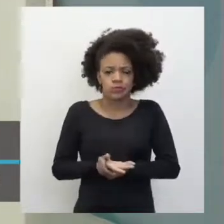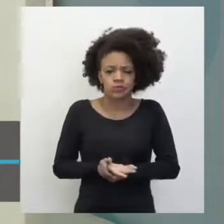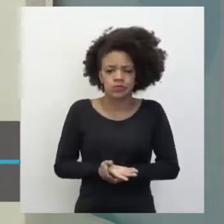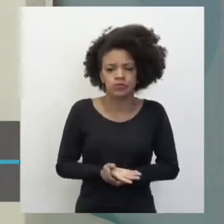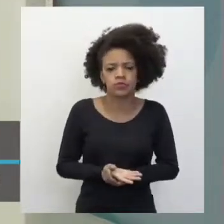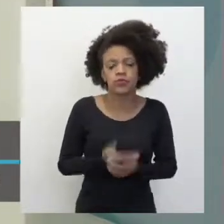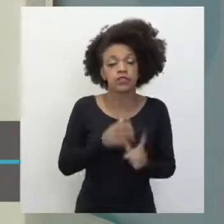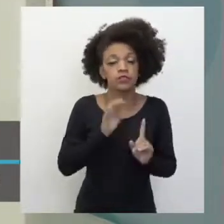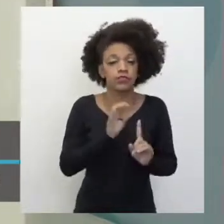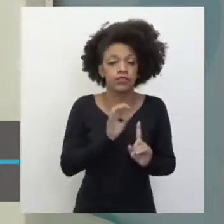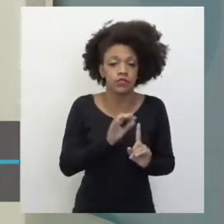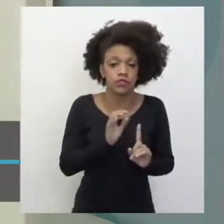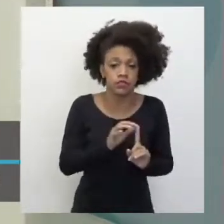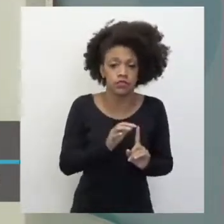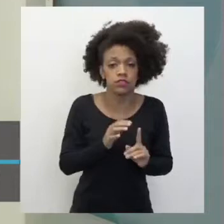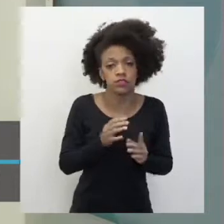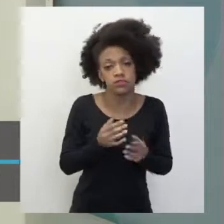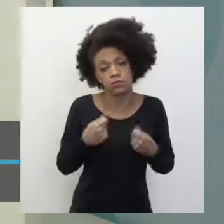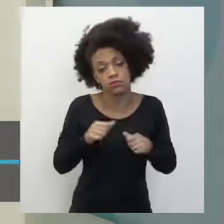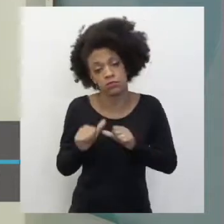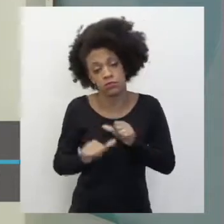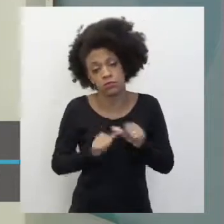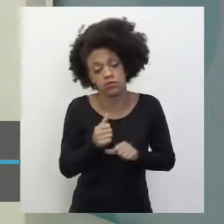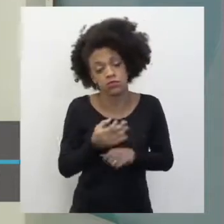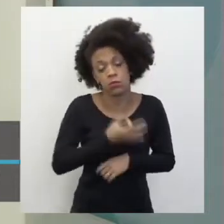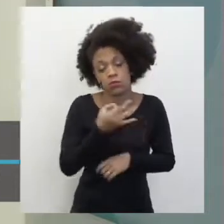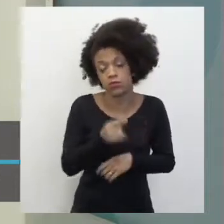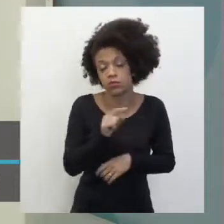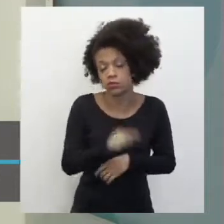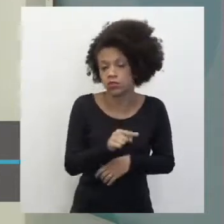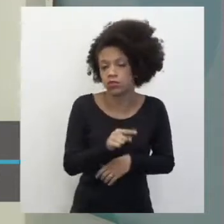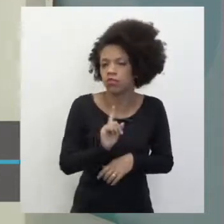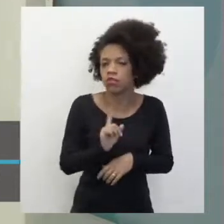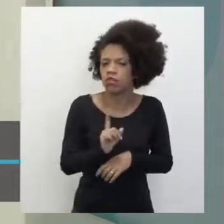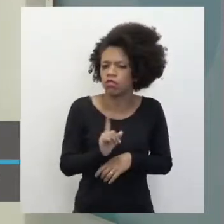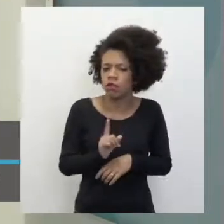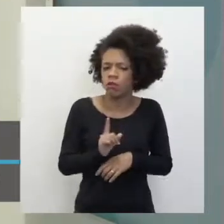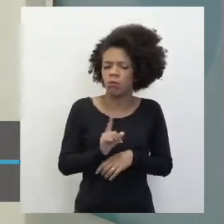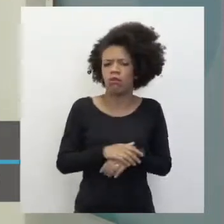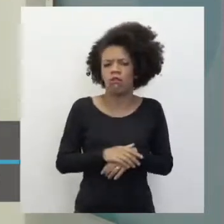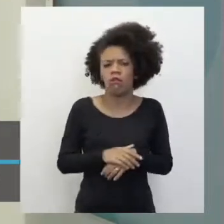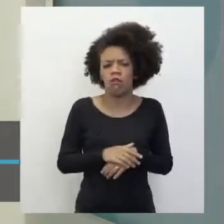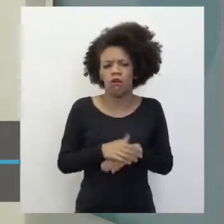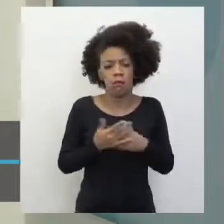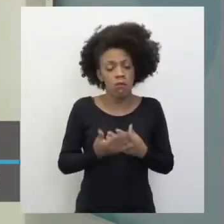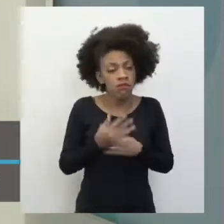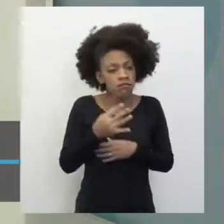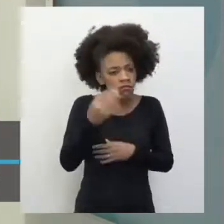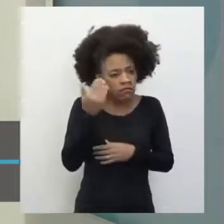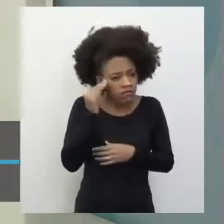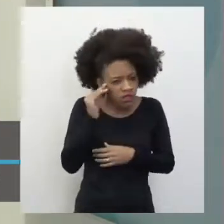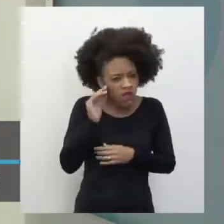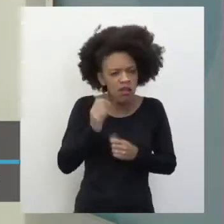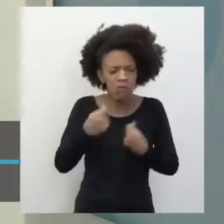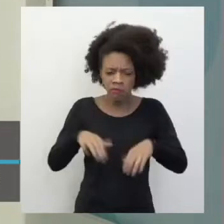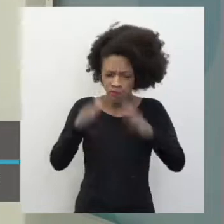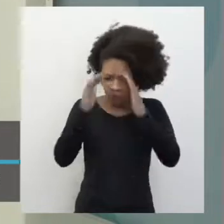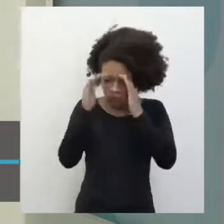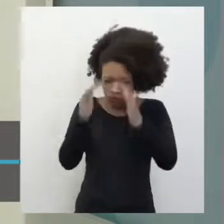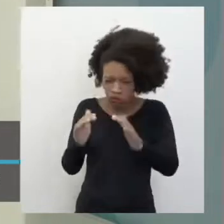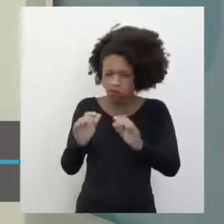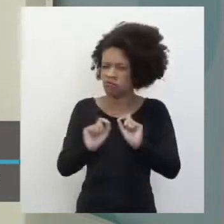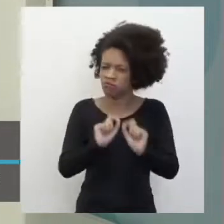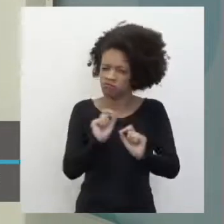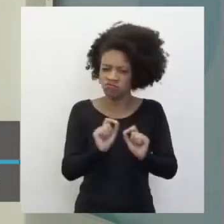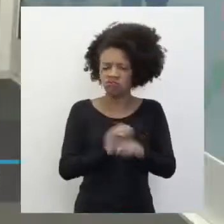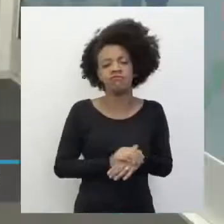dizer para o aluno que ele precisa mudar o que ele acha, o que ele pensa, a forma como ele foi educado. Não, para ele entender que precisa respeitar. Né?